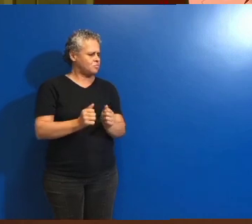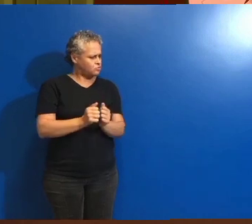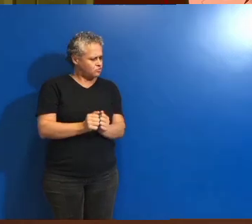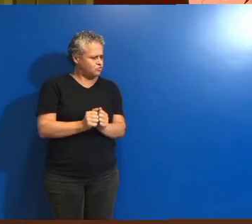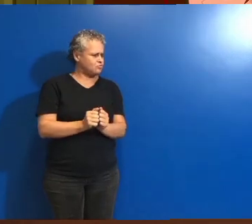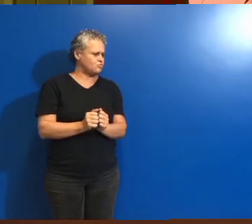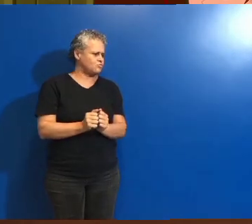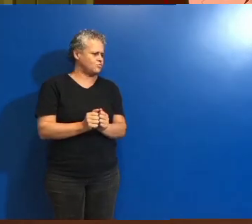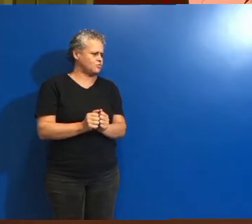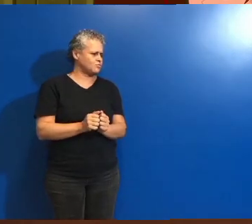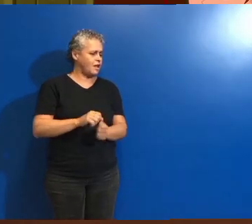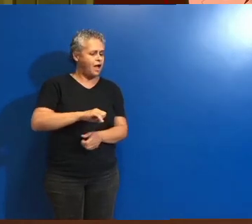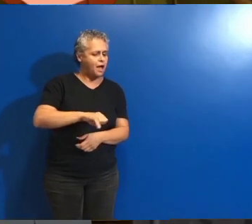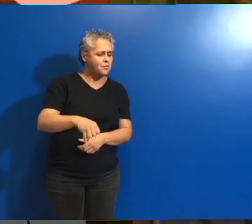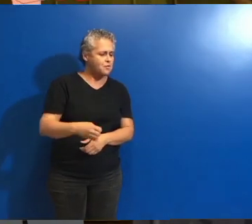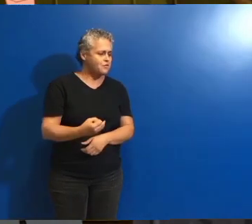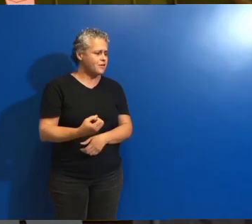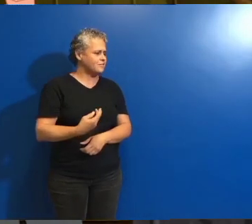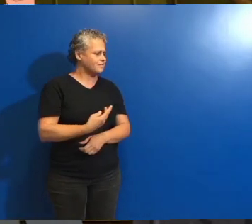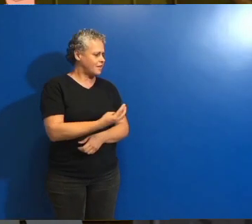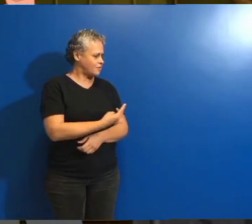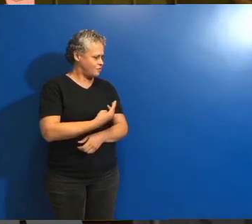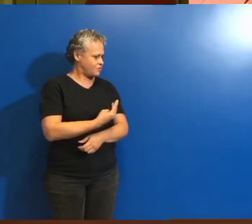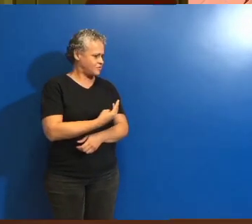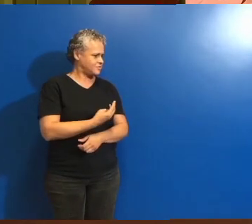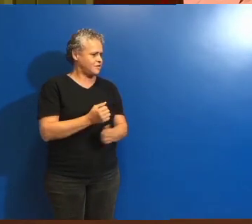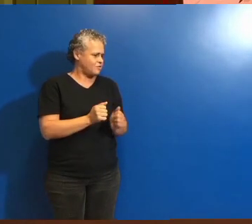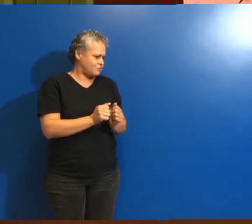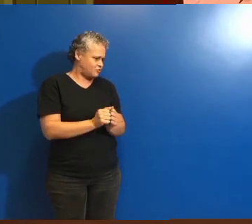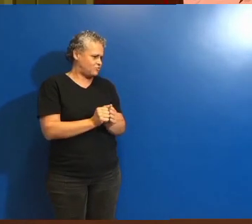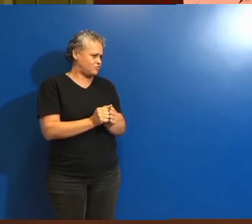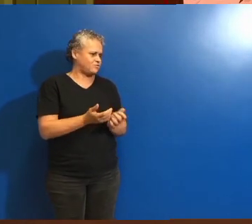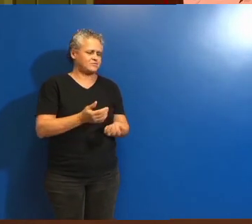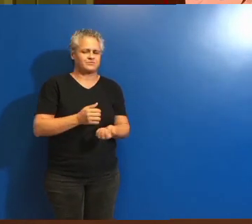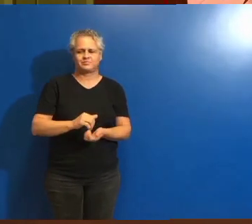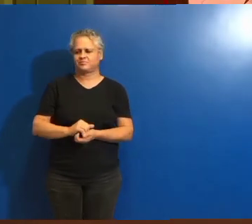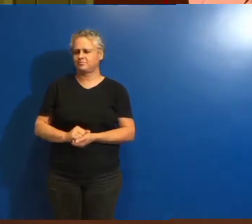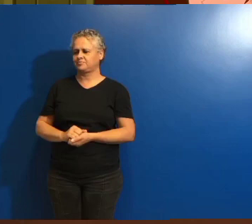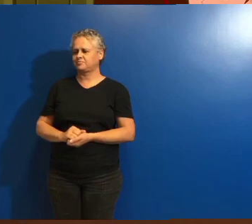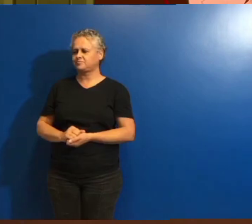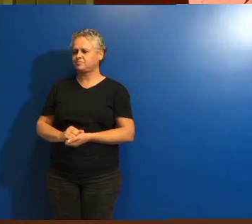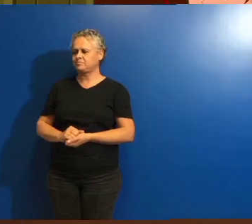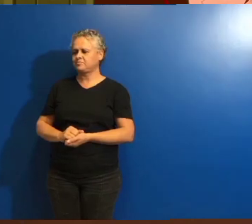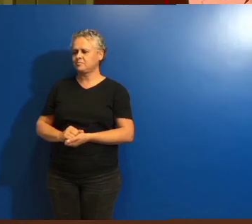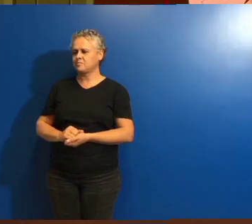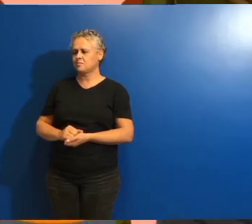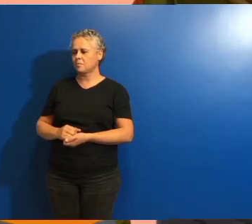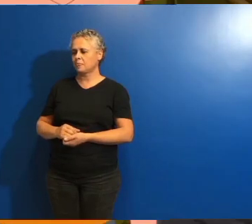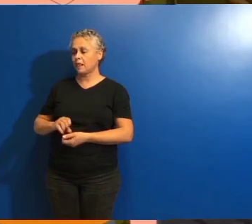e fiquem comigo alguns dias. Eu fico sozinha e gostaria de aproveitar sua companhia.